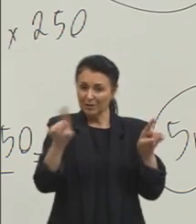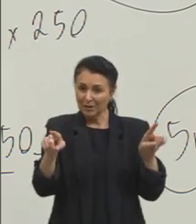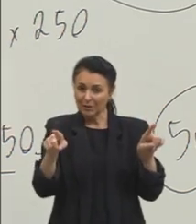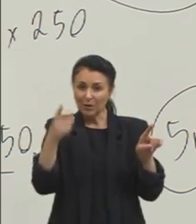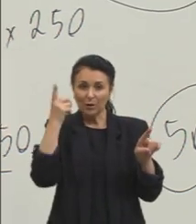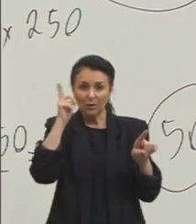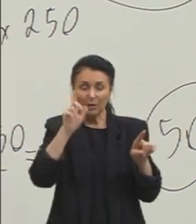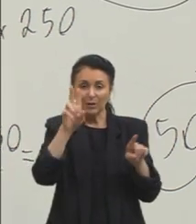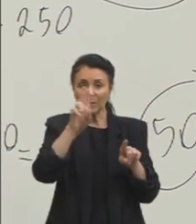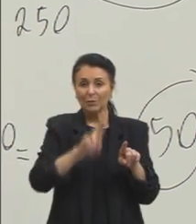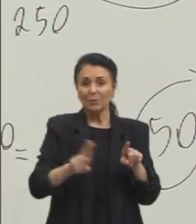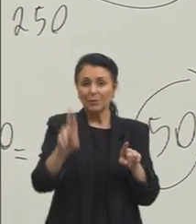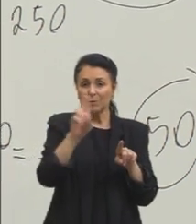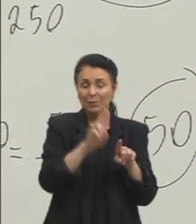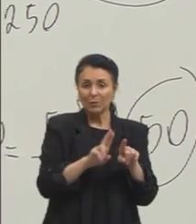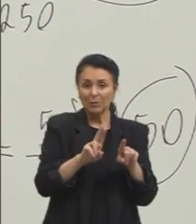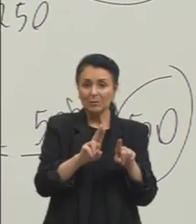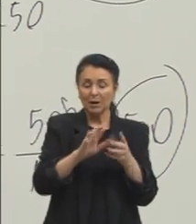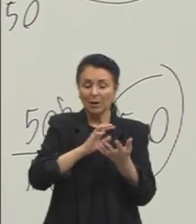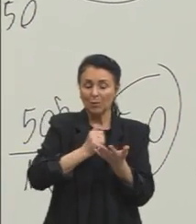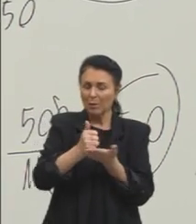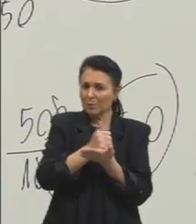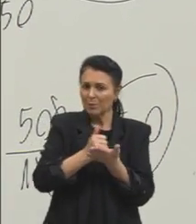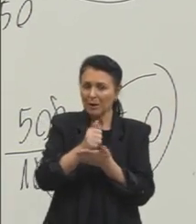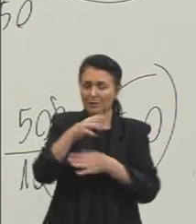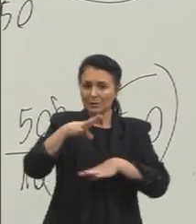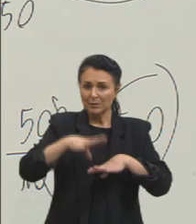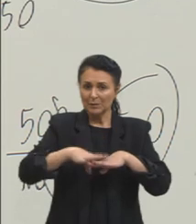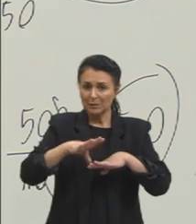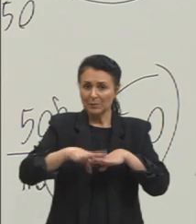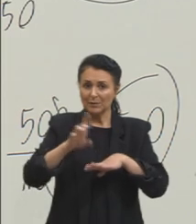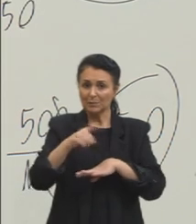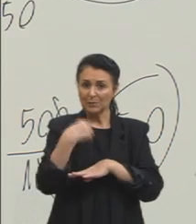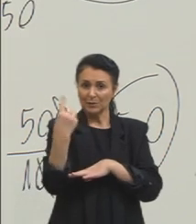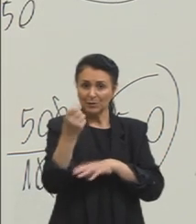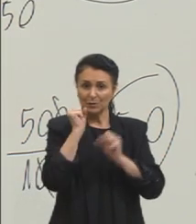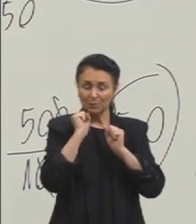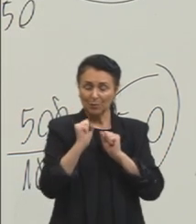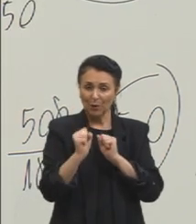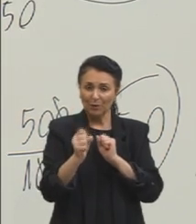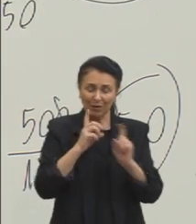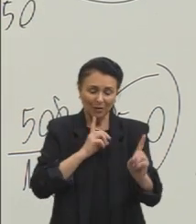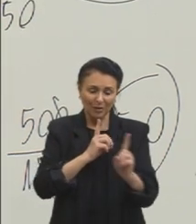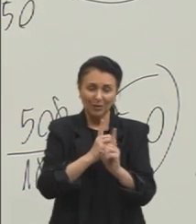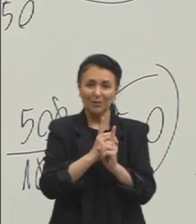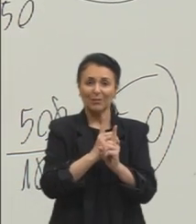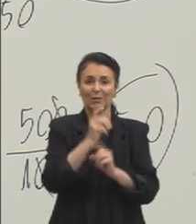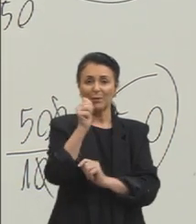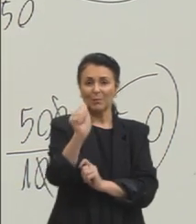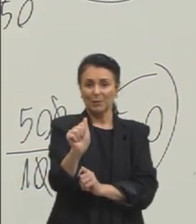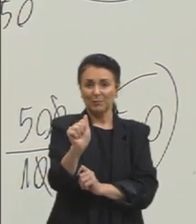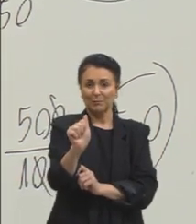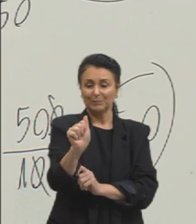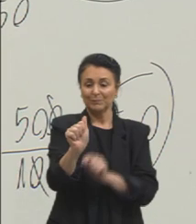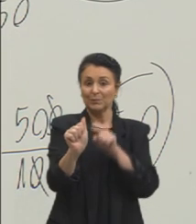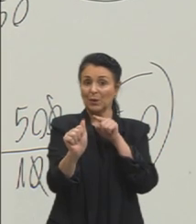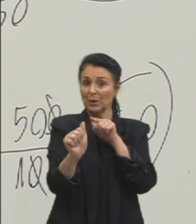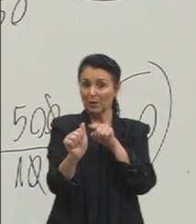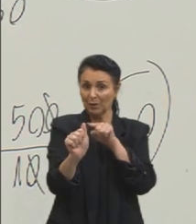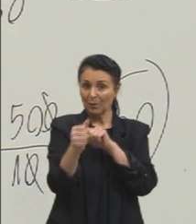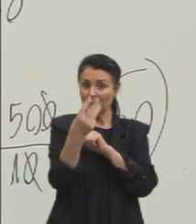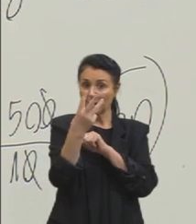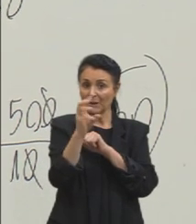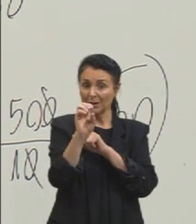consigo Então aplicar uma solução básica de matemática aqui para que a gente possa achar o valor de ar então lá será